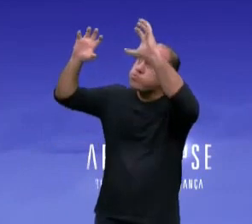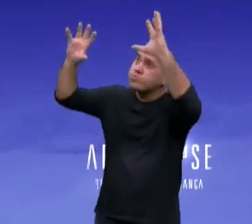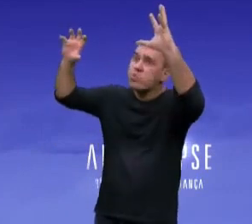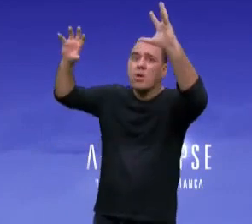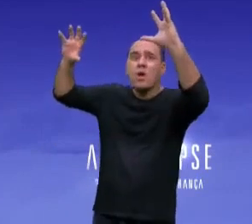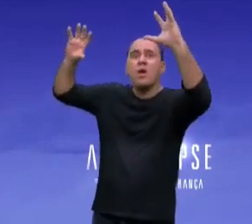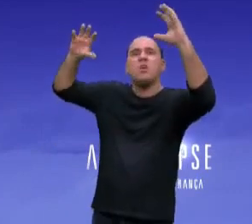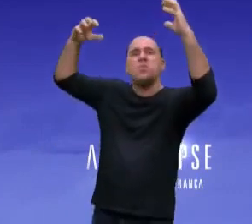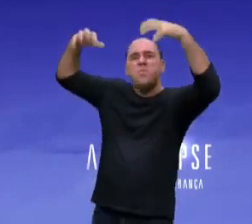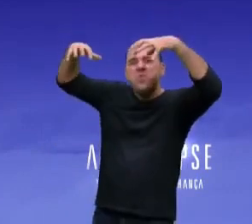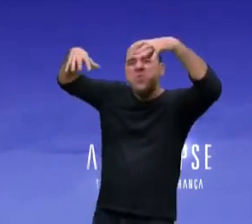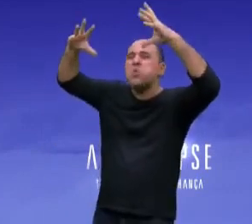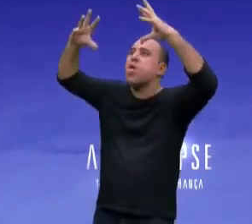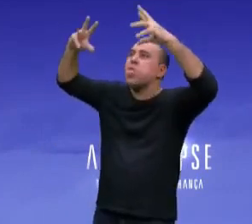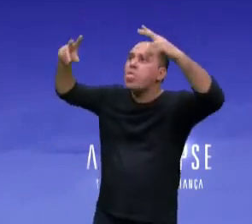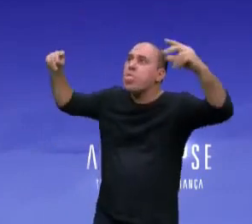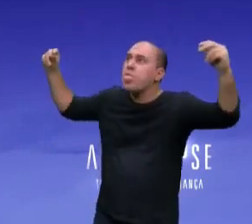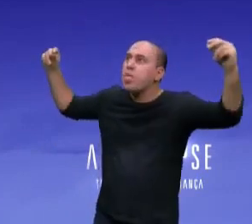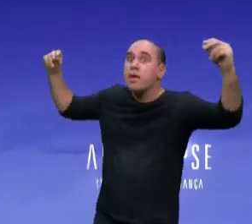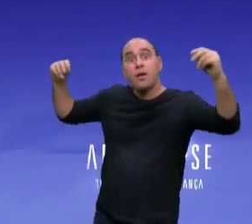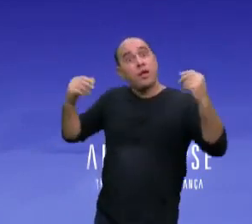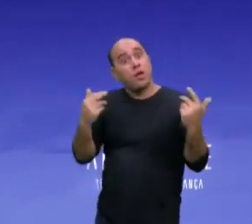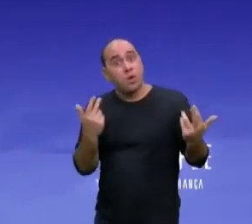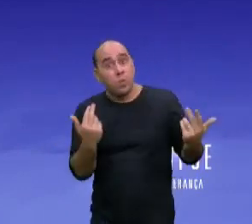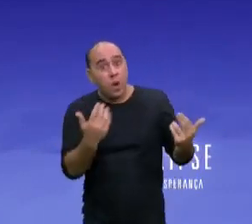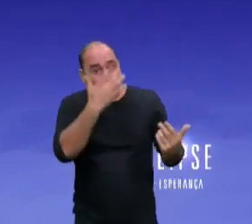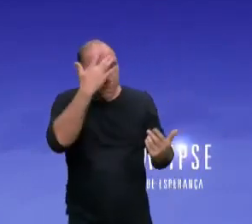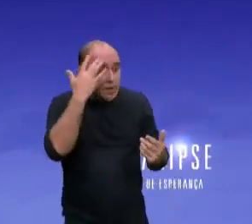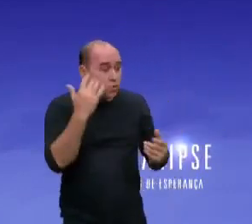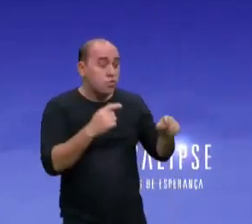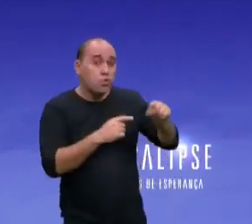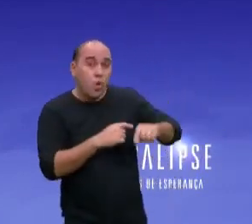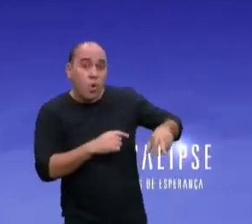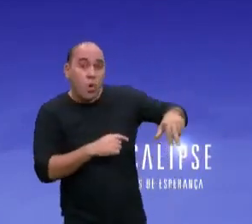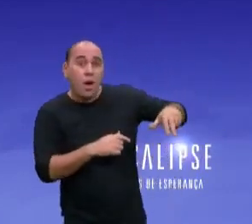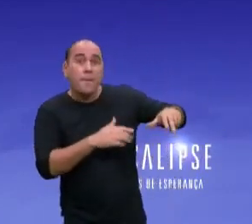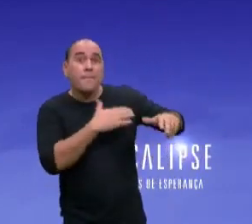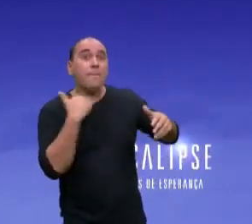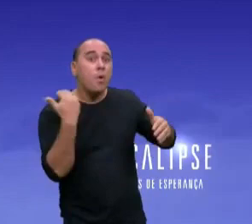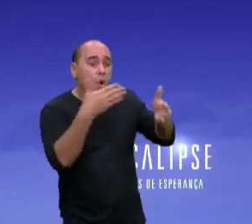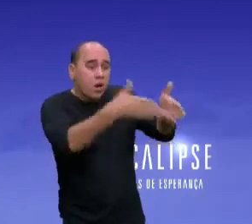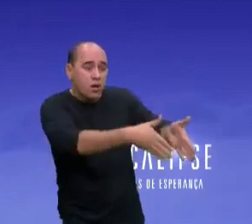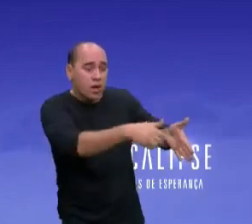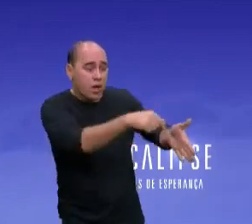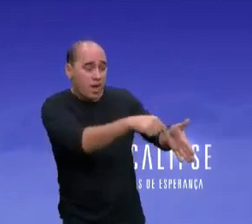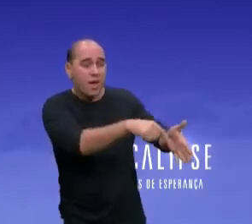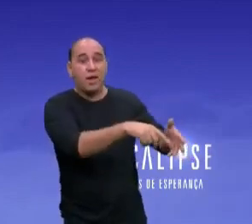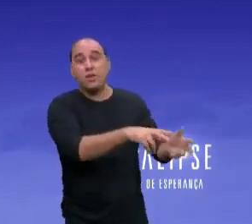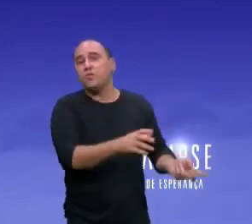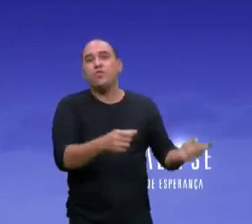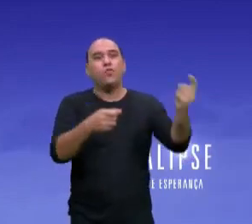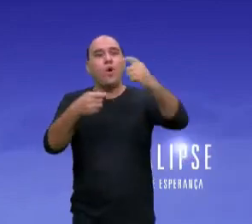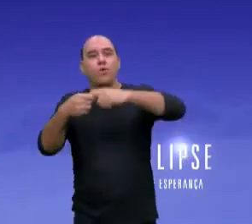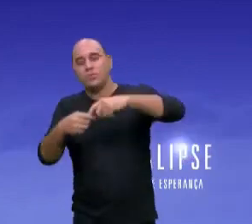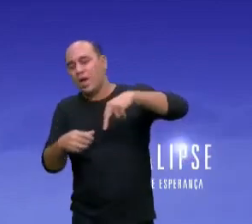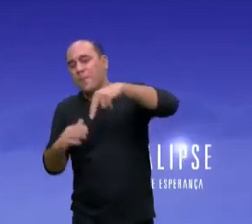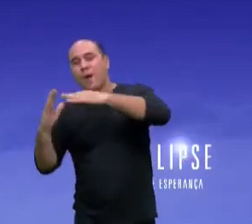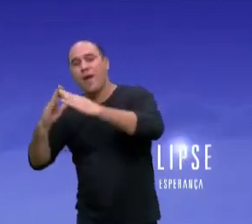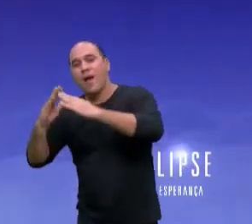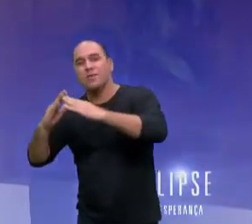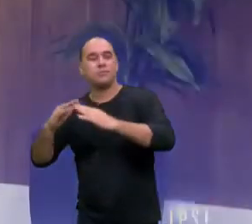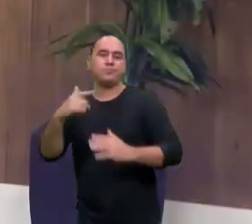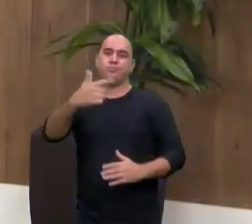aquele que desce a Sepultura jamais tornará a subir nunca mais tornará a sua casa nem um lugar onde habita o conhecer a